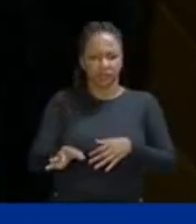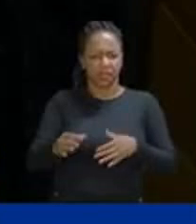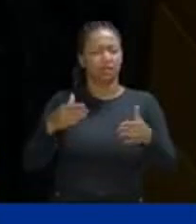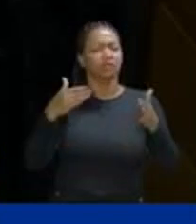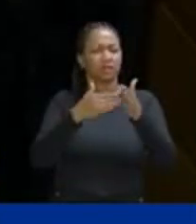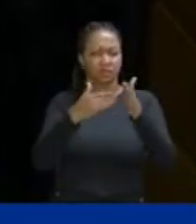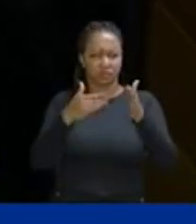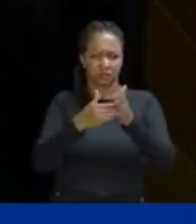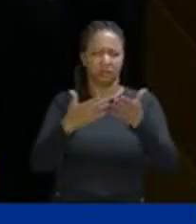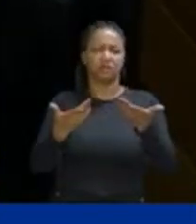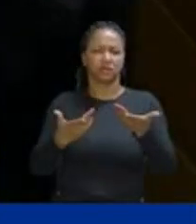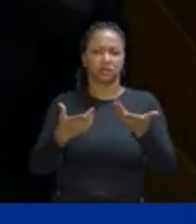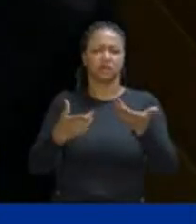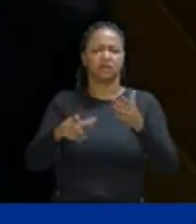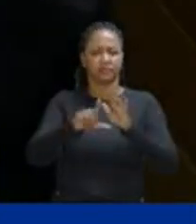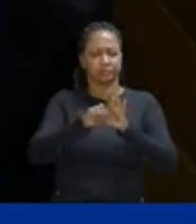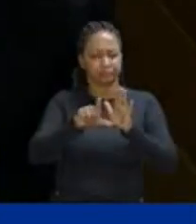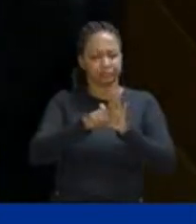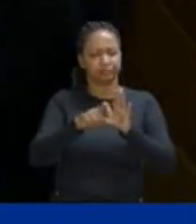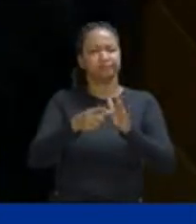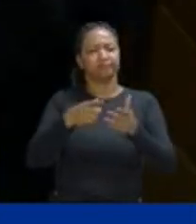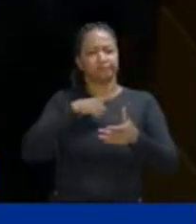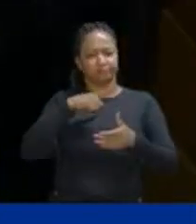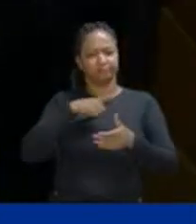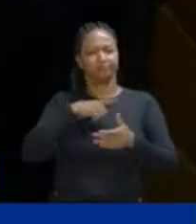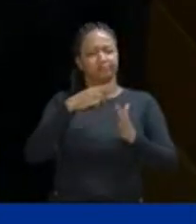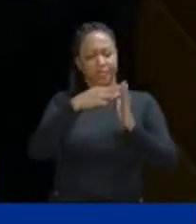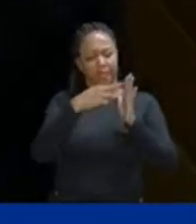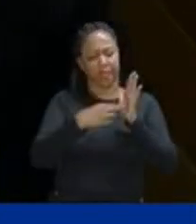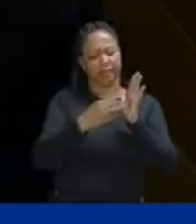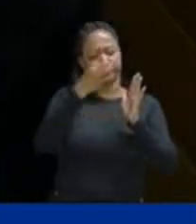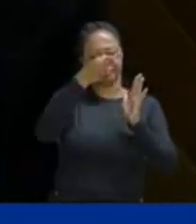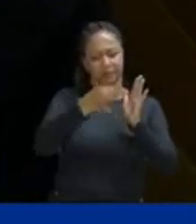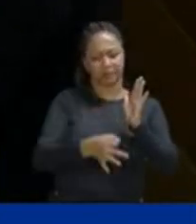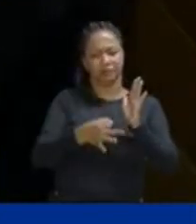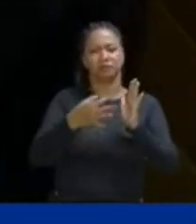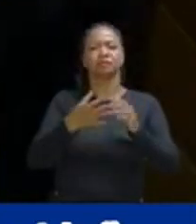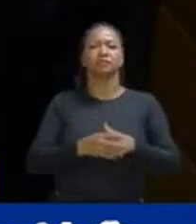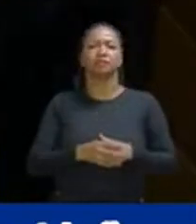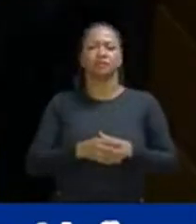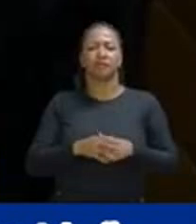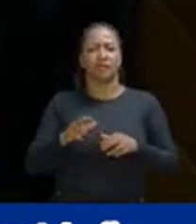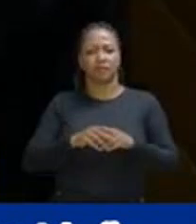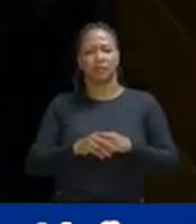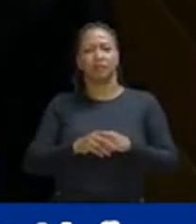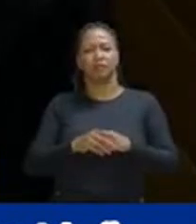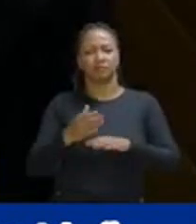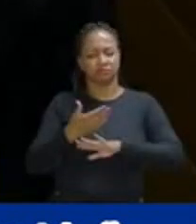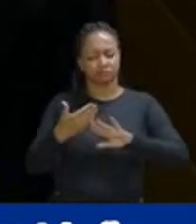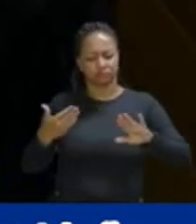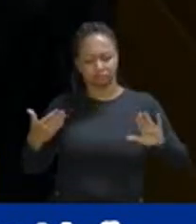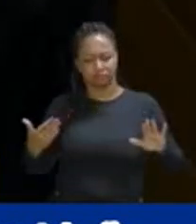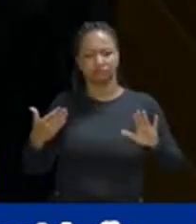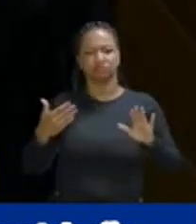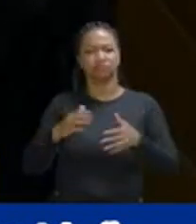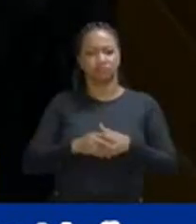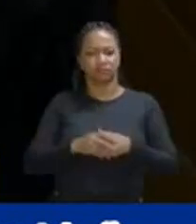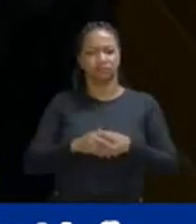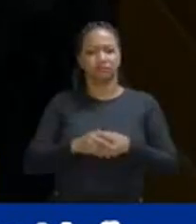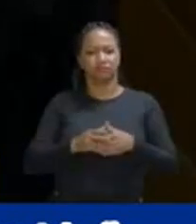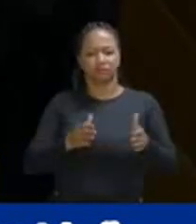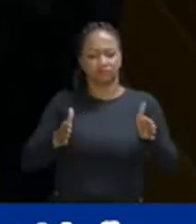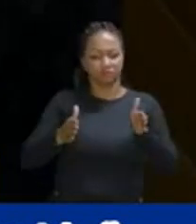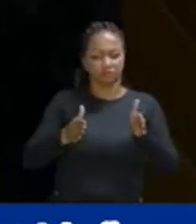limites e normas legislativas, mantém uma distância perfeitamente considerada para